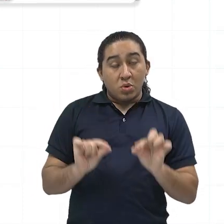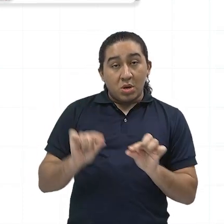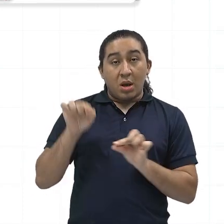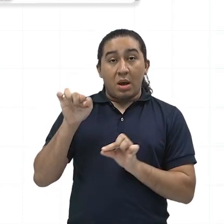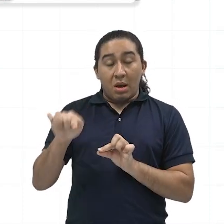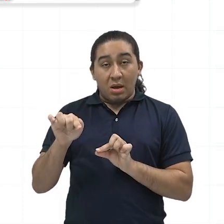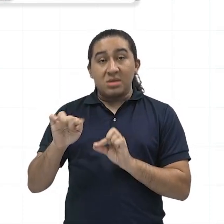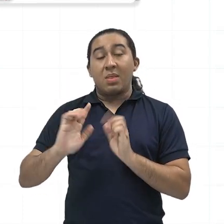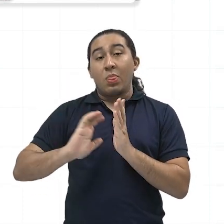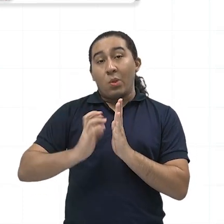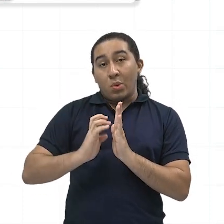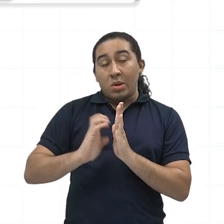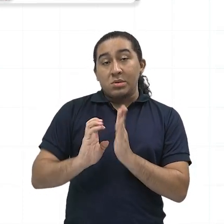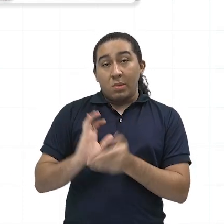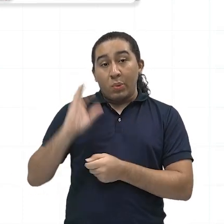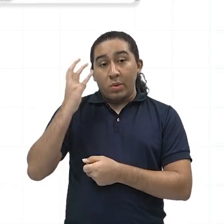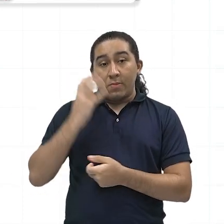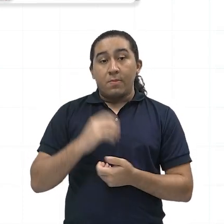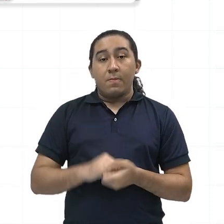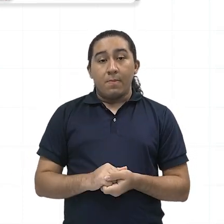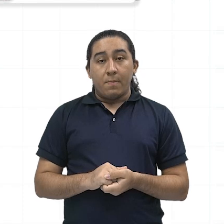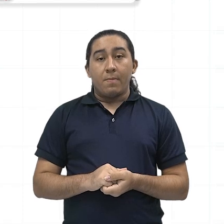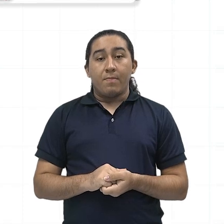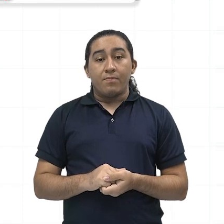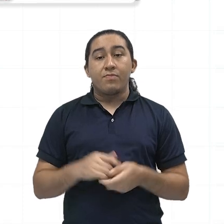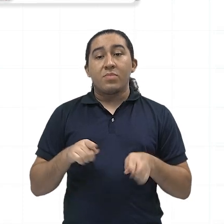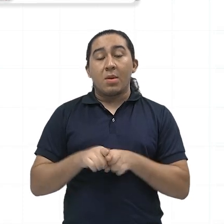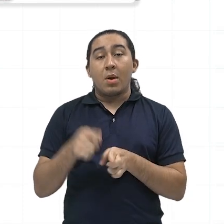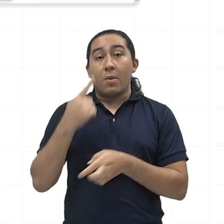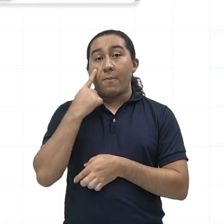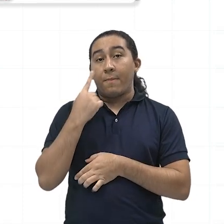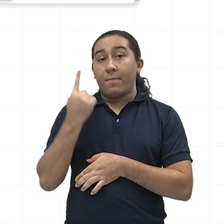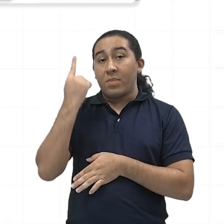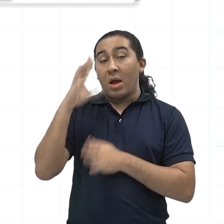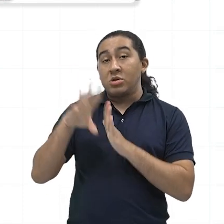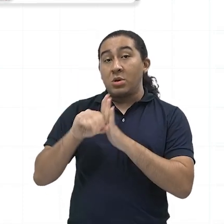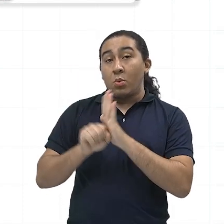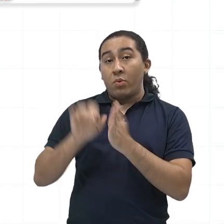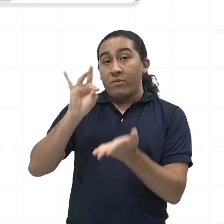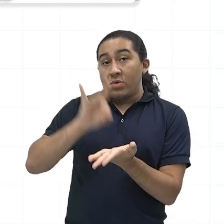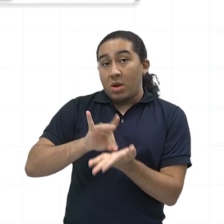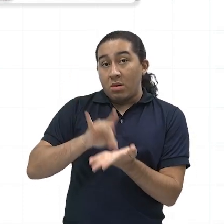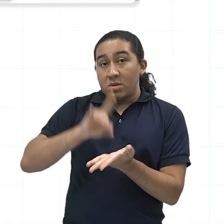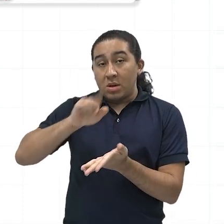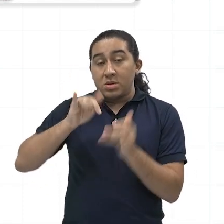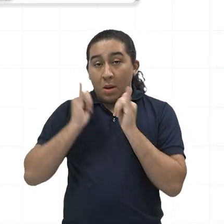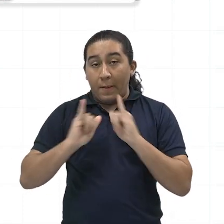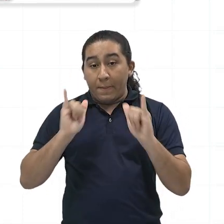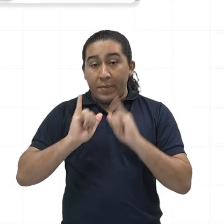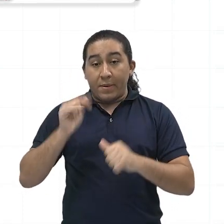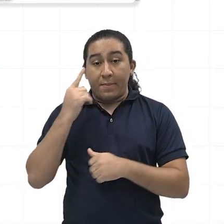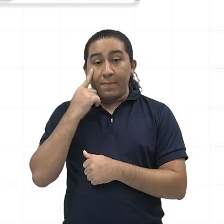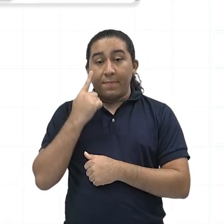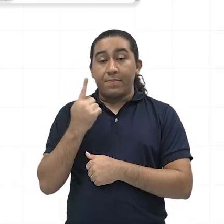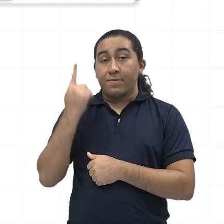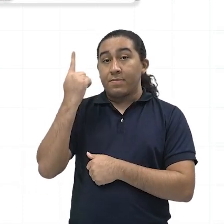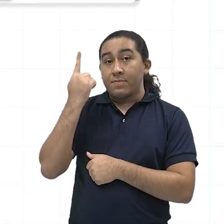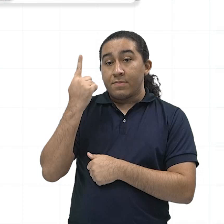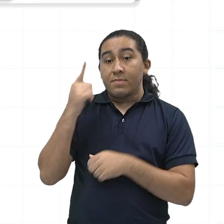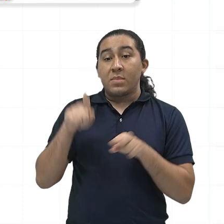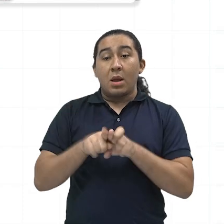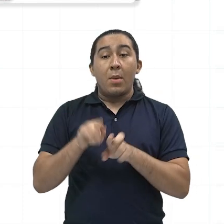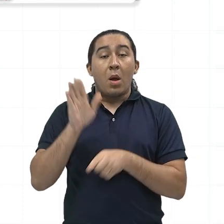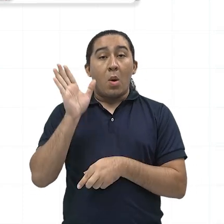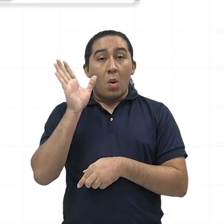da AIDS. Temos aí como símbolo de campanha o laço vermelho, né? E nós temos uma curiosidade que no